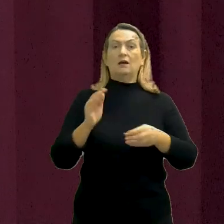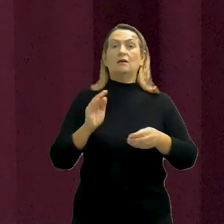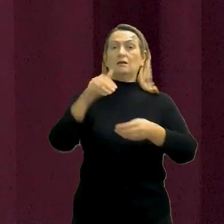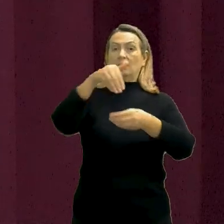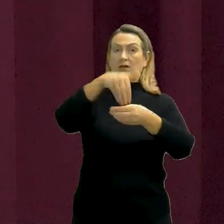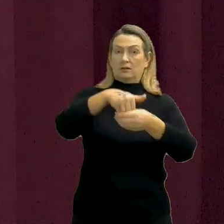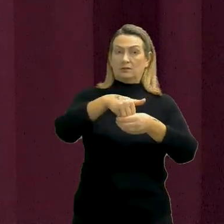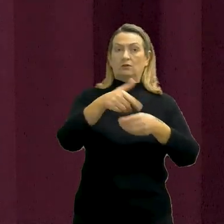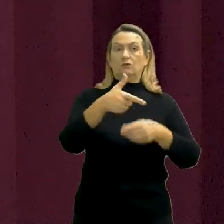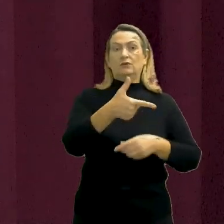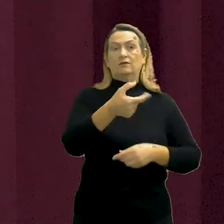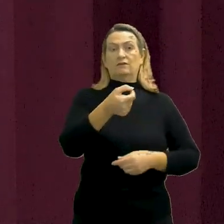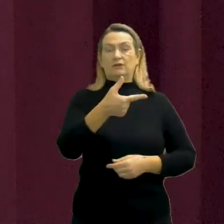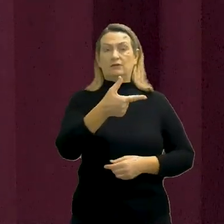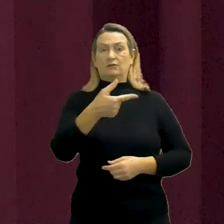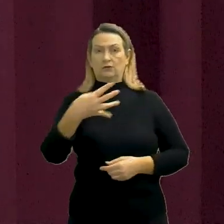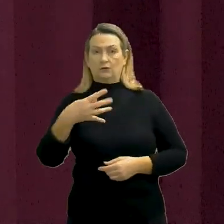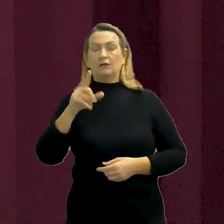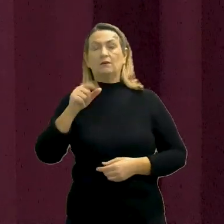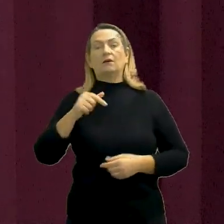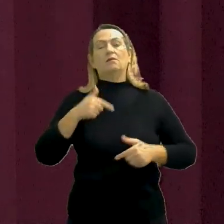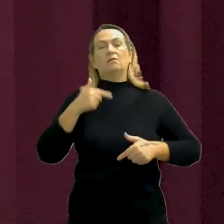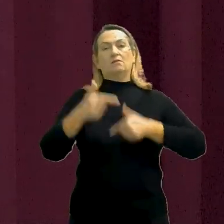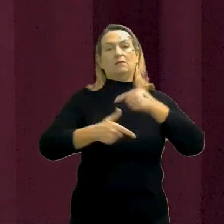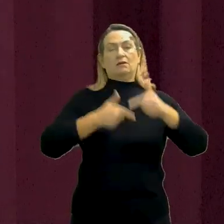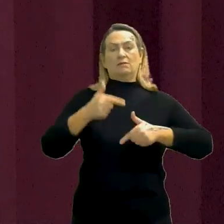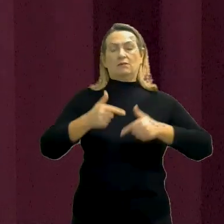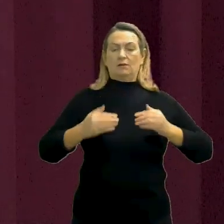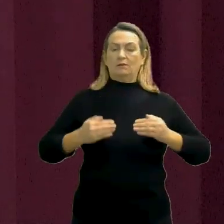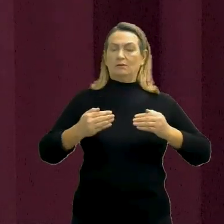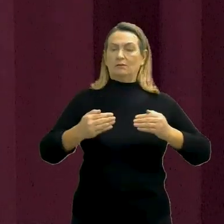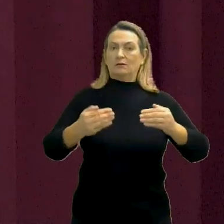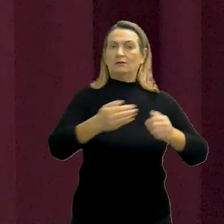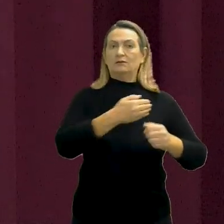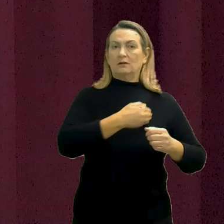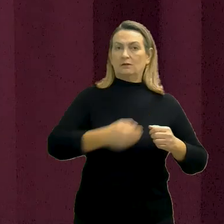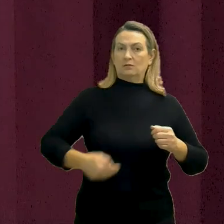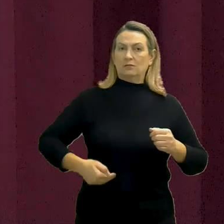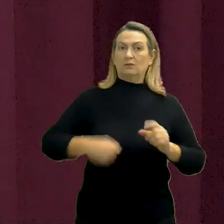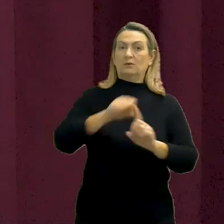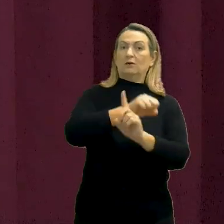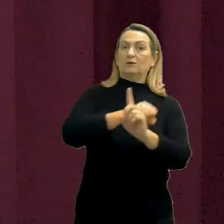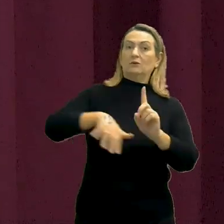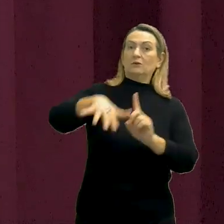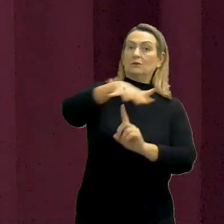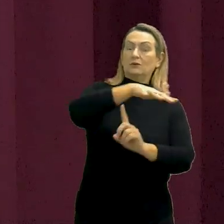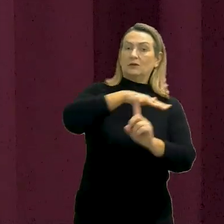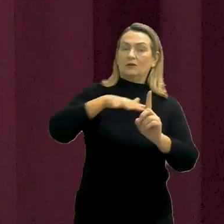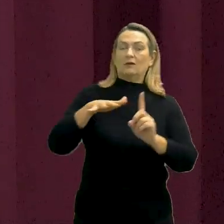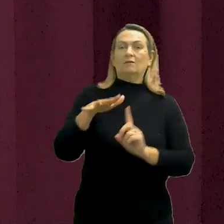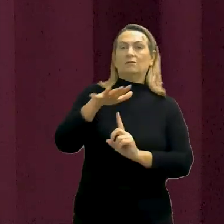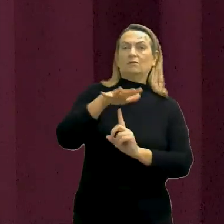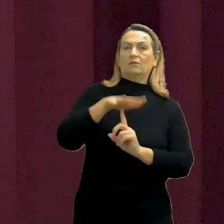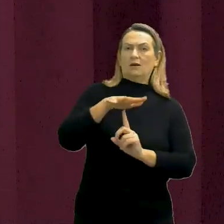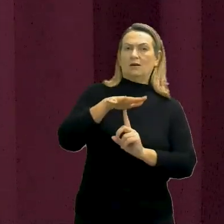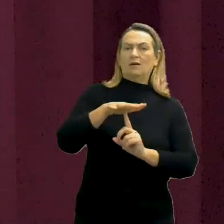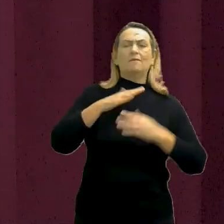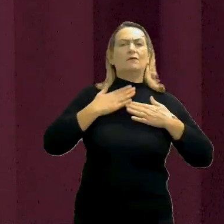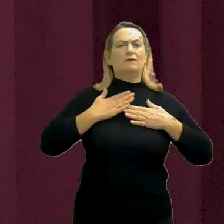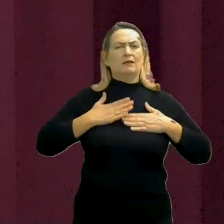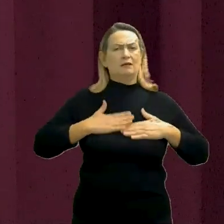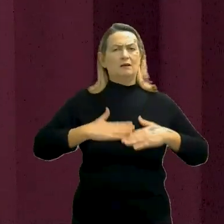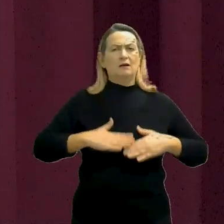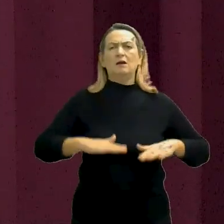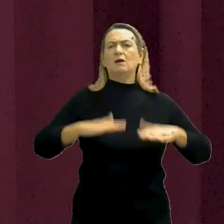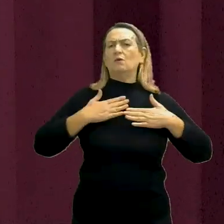tarefa do Ministério Público levar eh a sociedade Paranaense Uma tranquilidade em que aquele voto